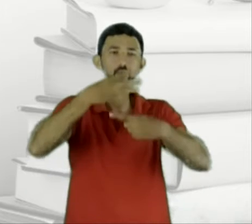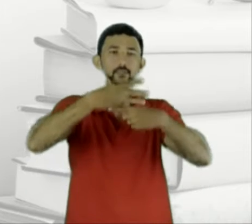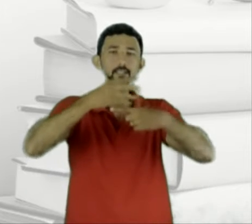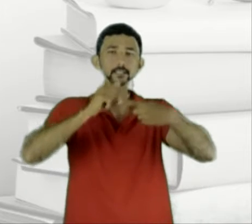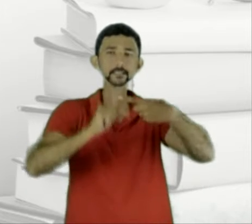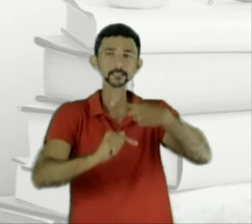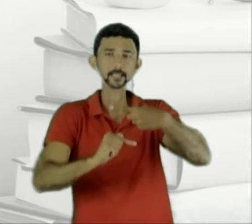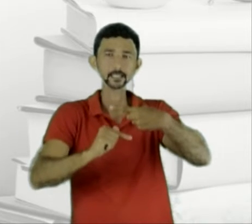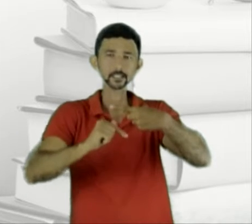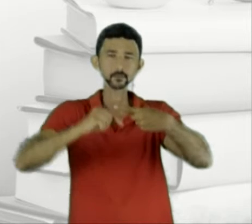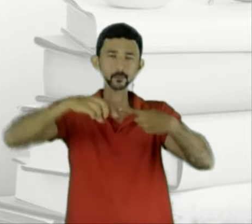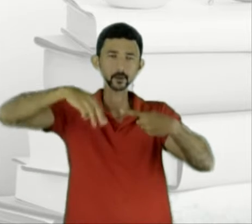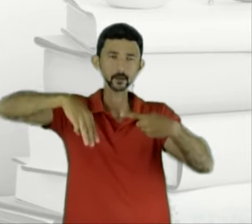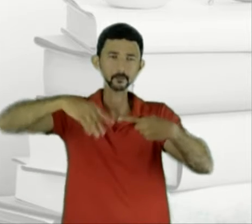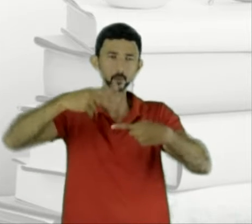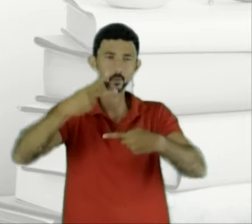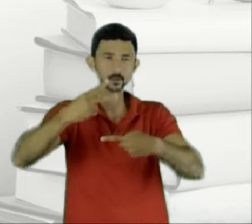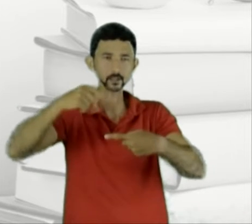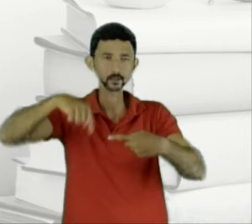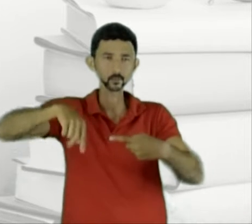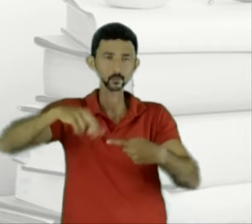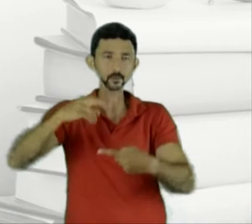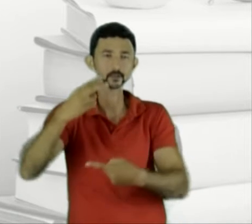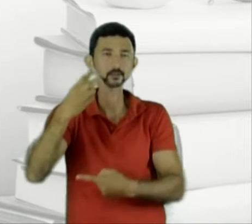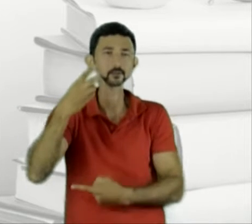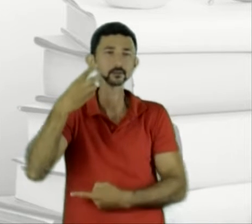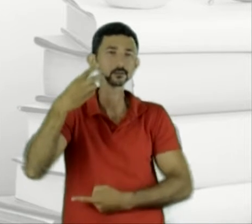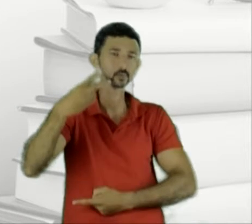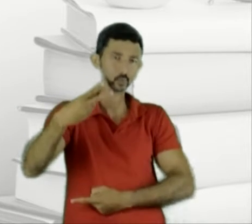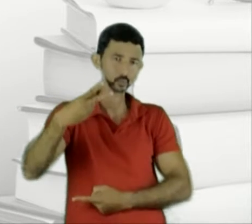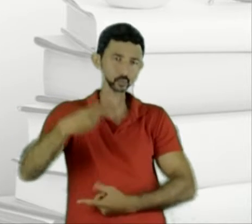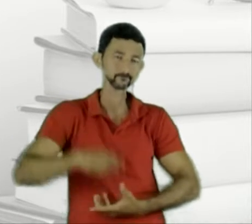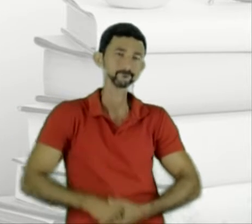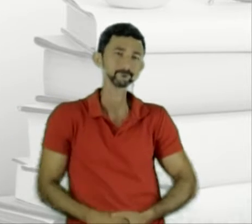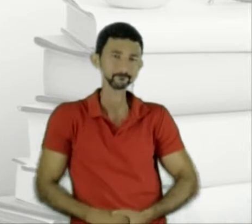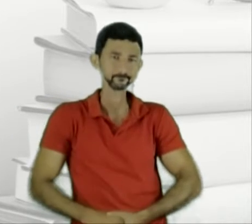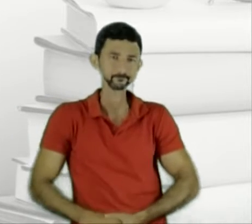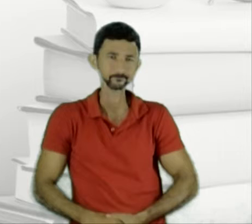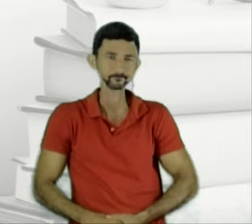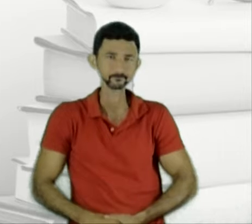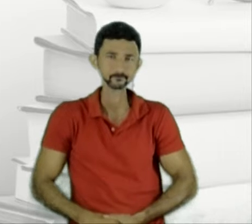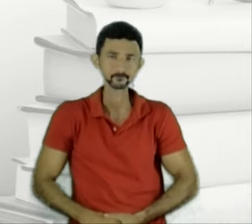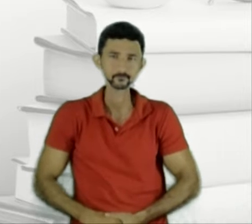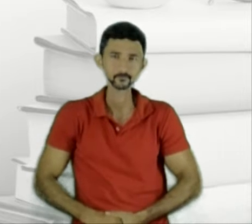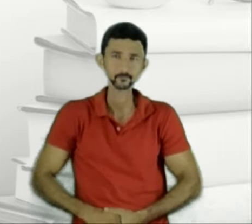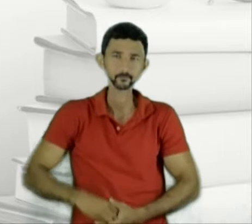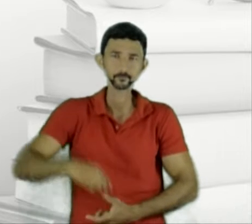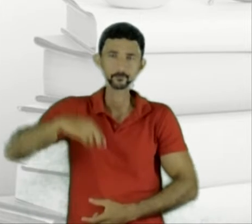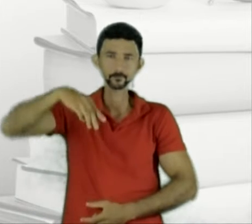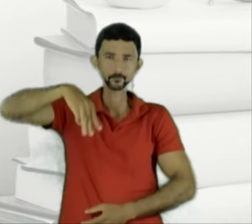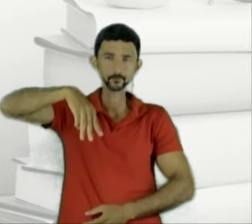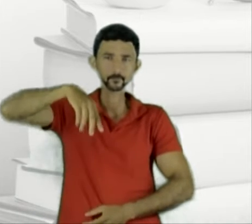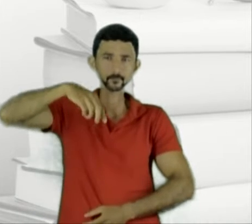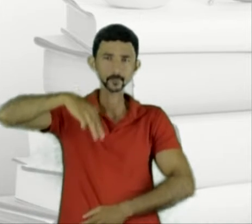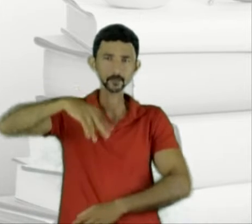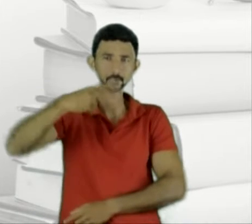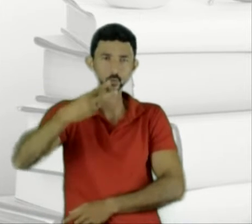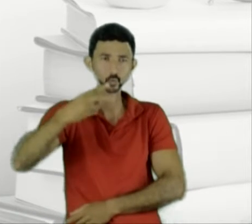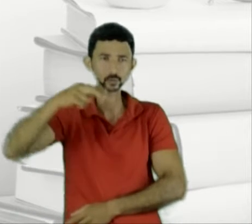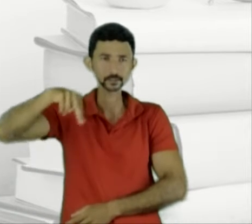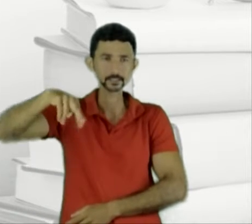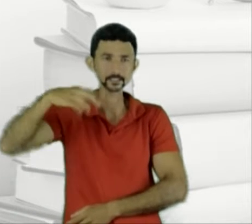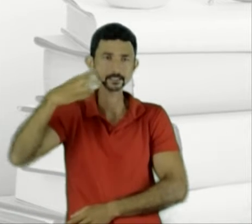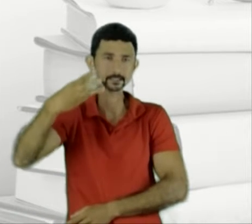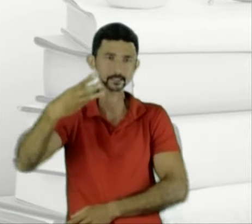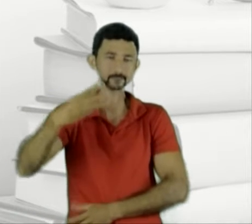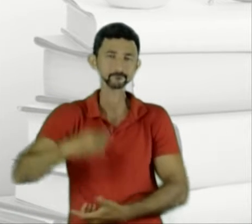ao quadrado n ao cubo. Então, você verifica que a parte literal é m ao quadrado n ao cubo.